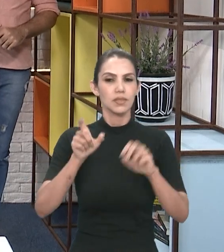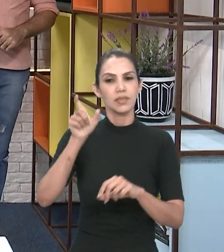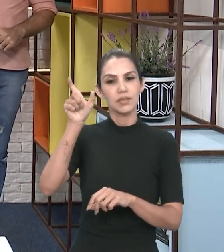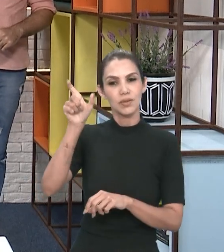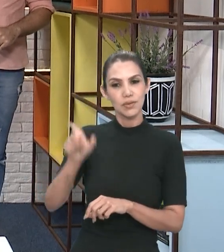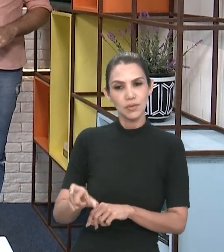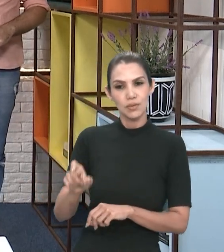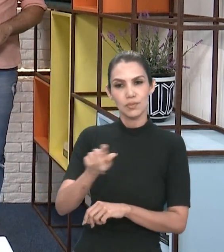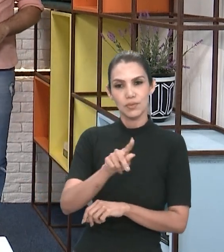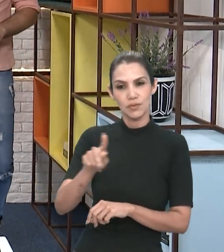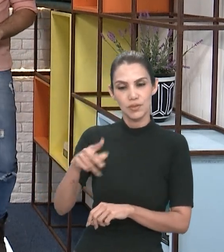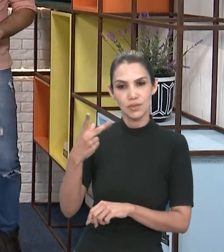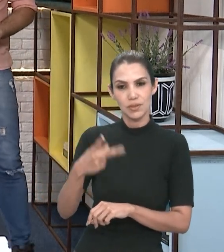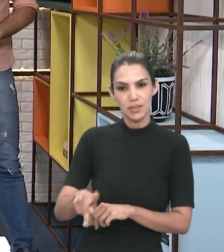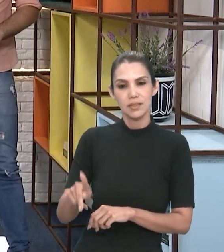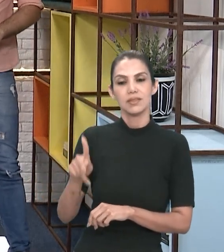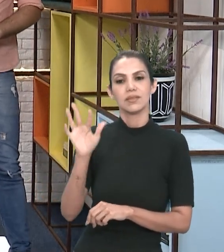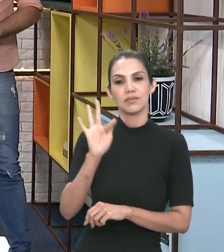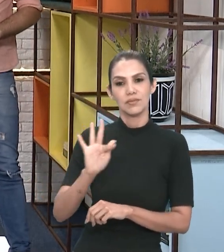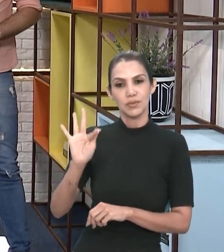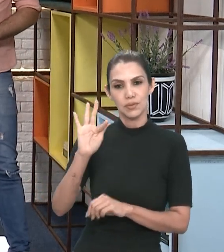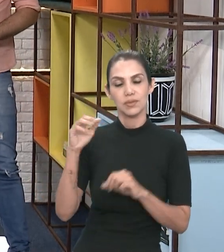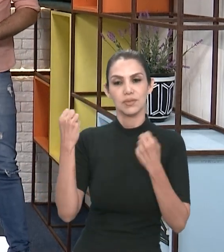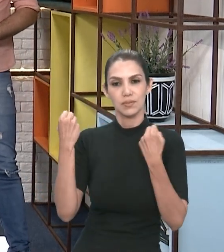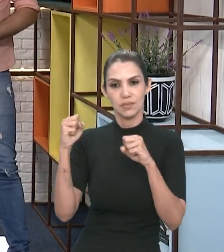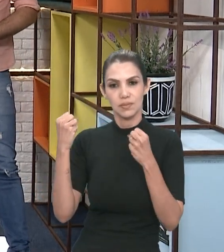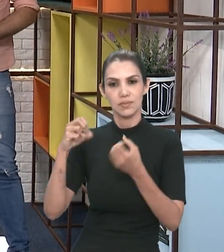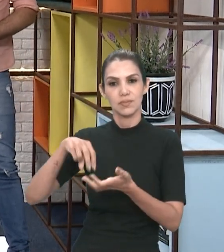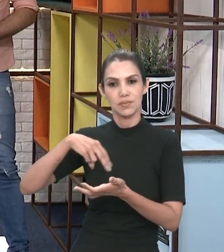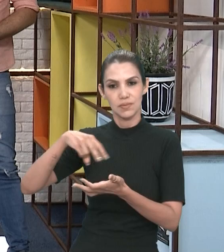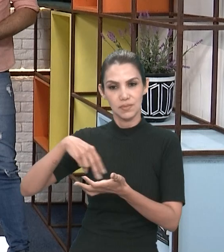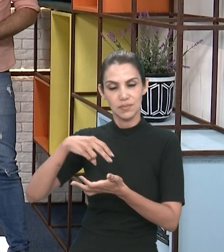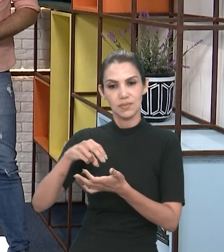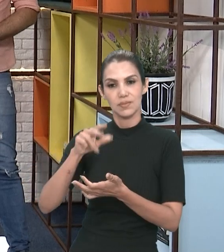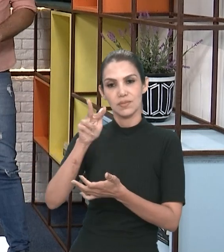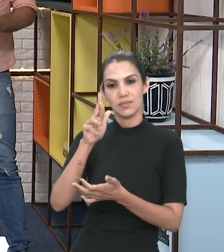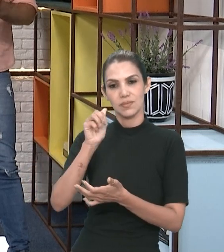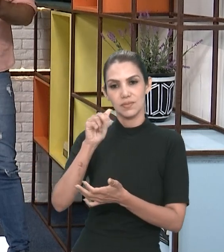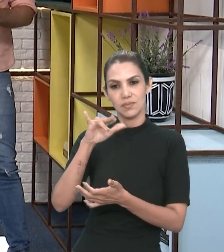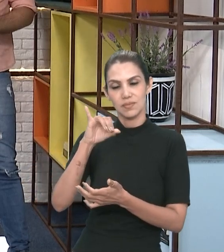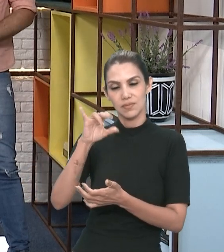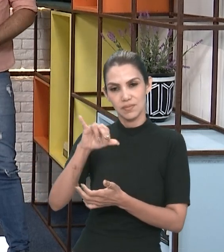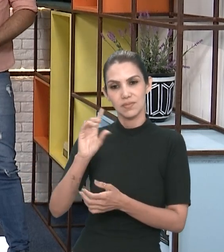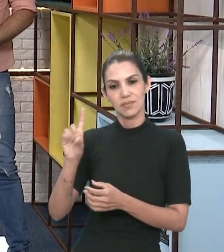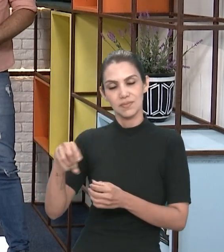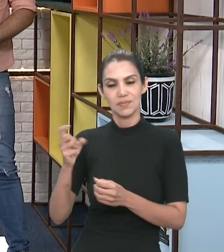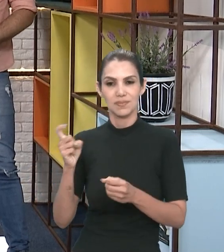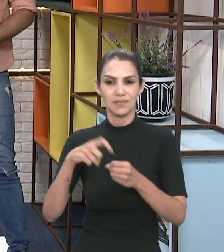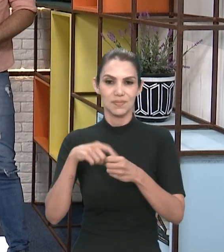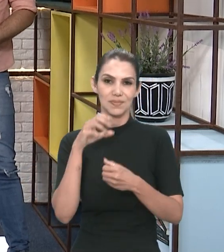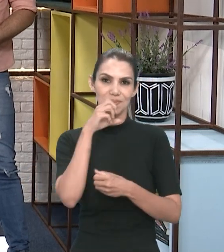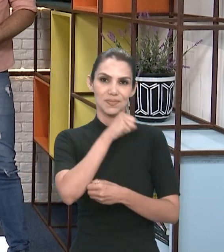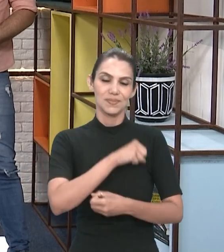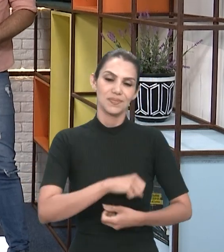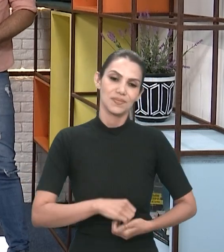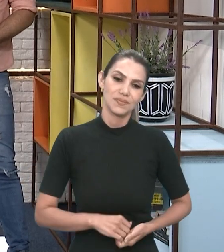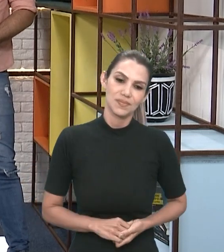professor da Faculdade de Educação Física e Dança da UFG, Francisco Demarque. Rapidinho, eu tô de volta.